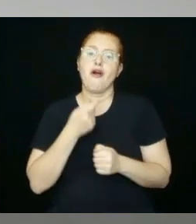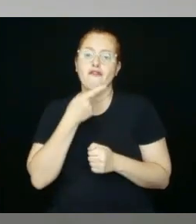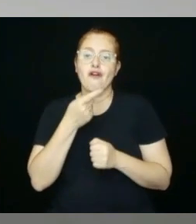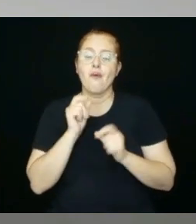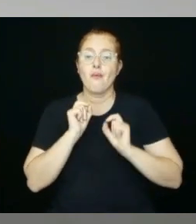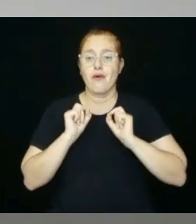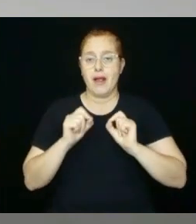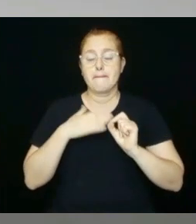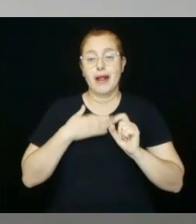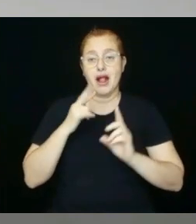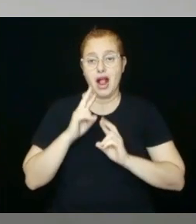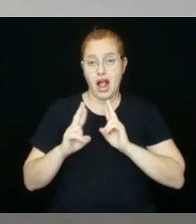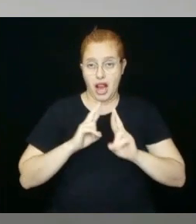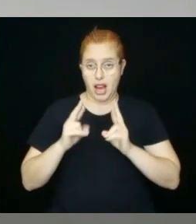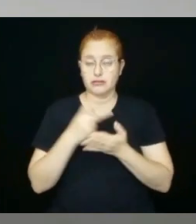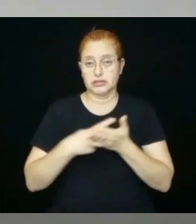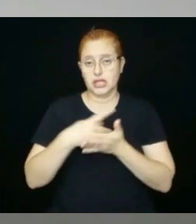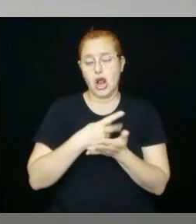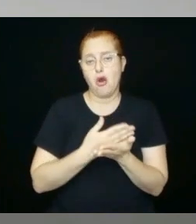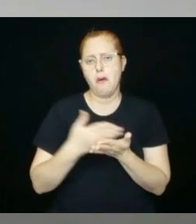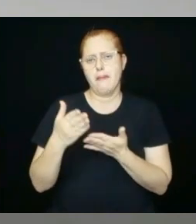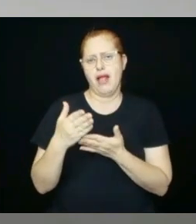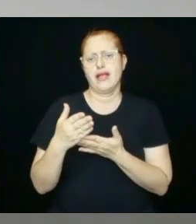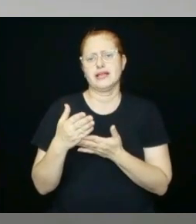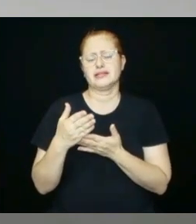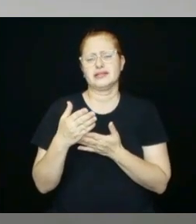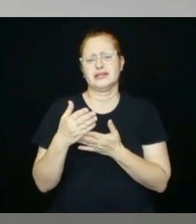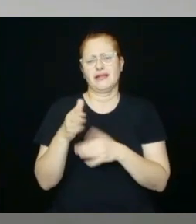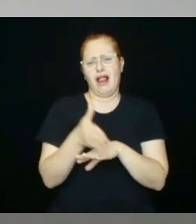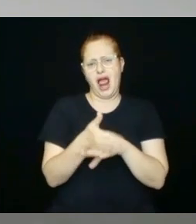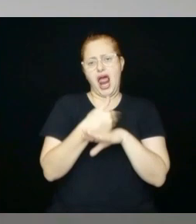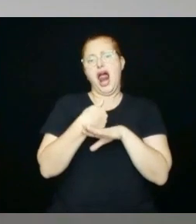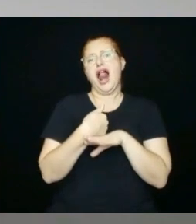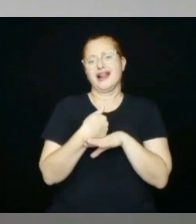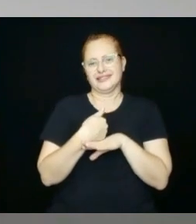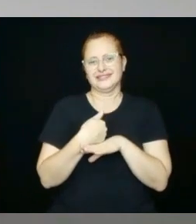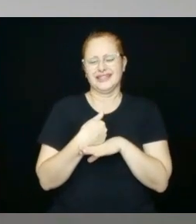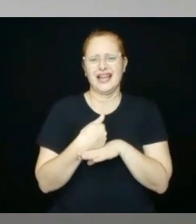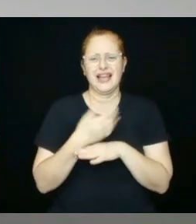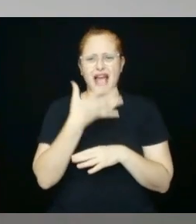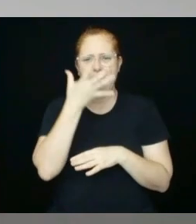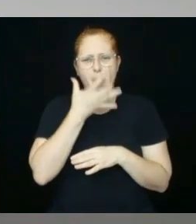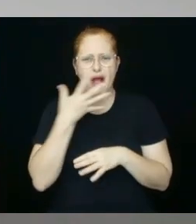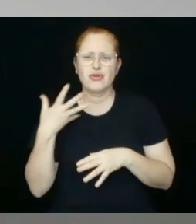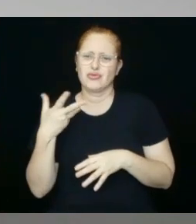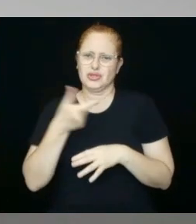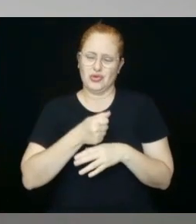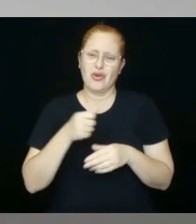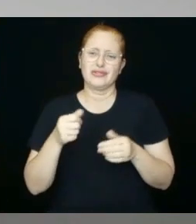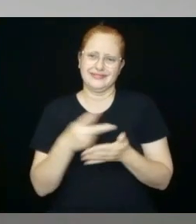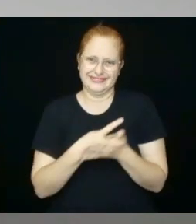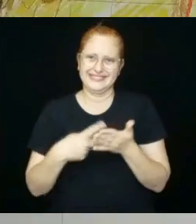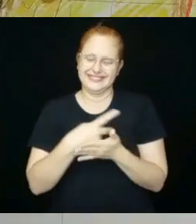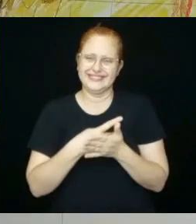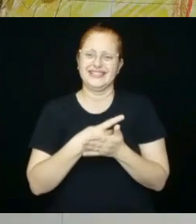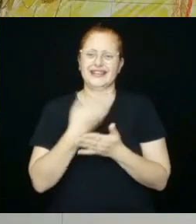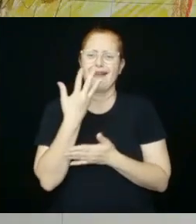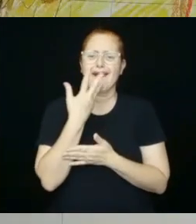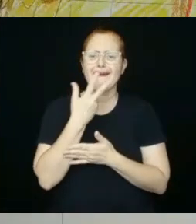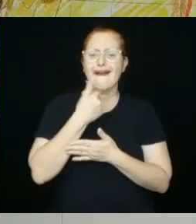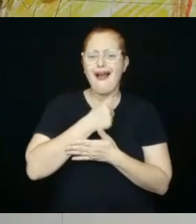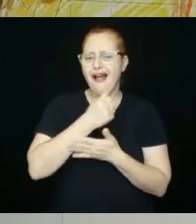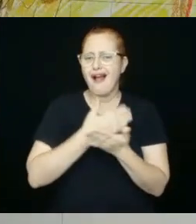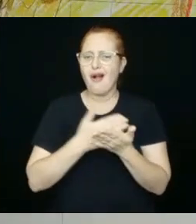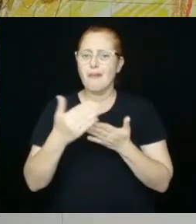assim, minha relação com o desenho, ela começa bem cedo, assim, como todo mundo que desenha e desde